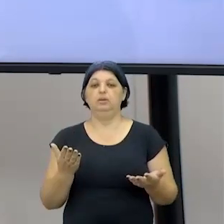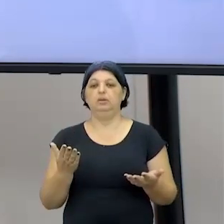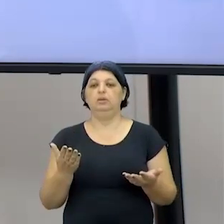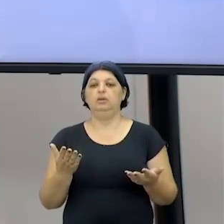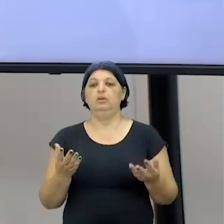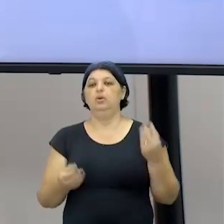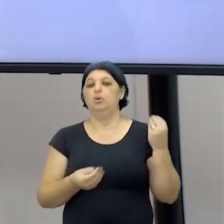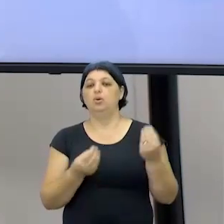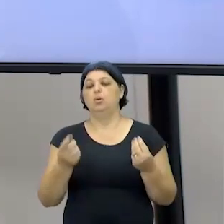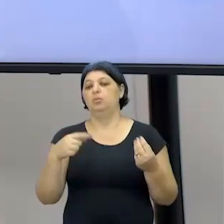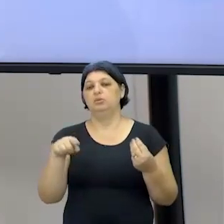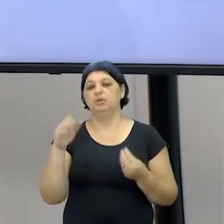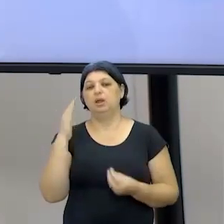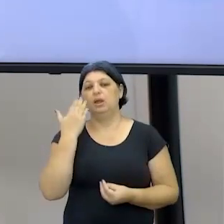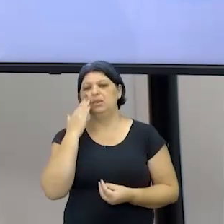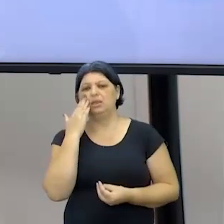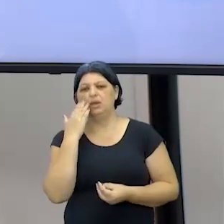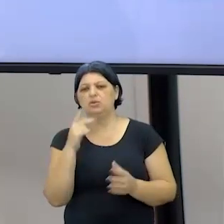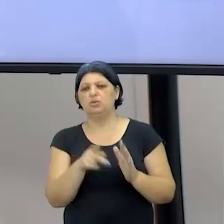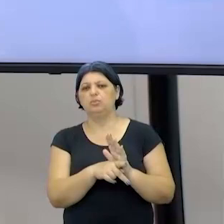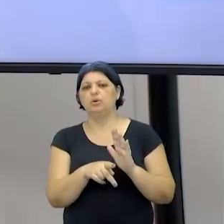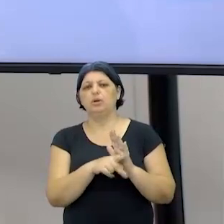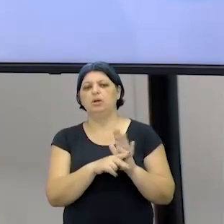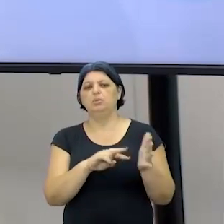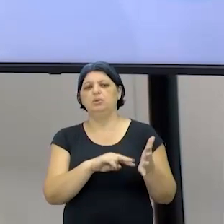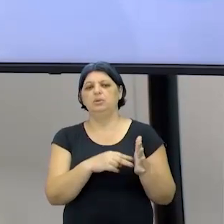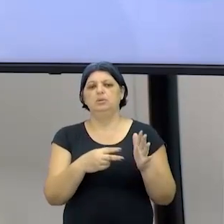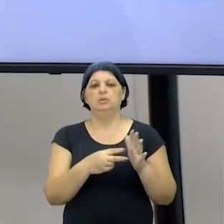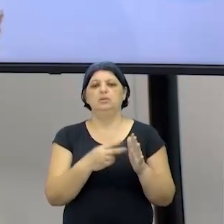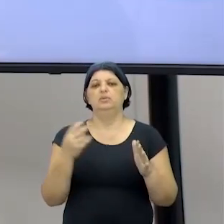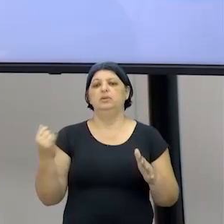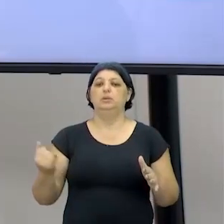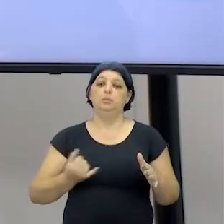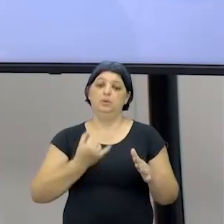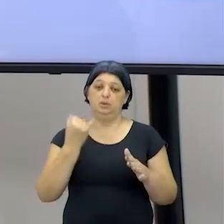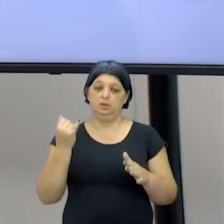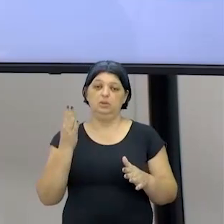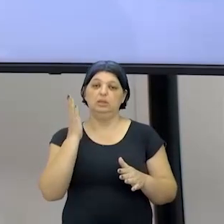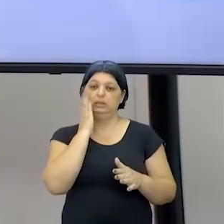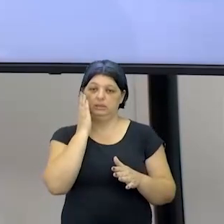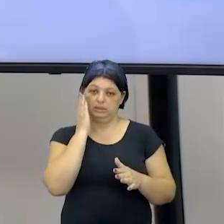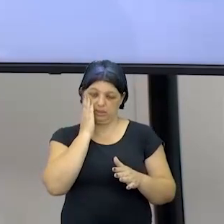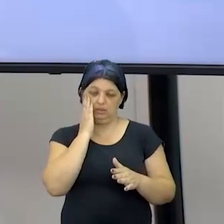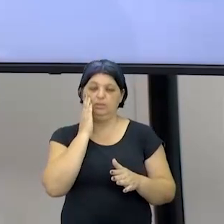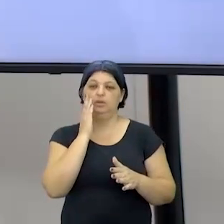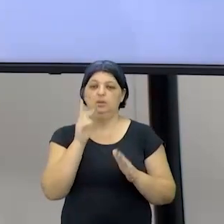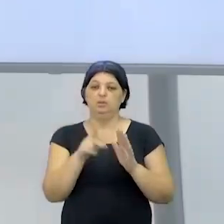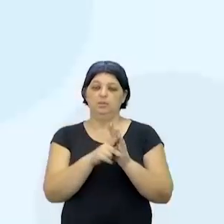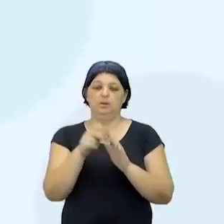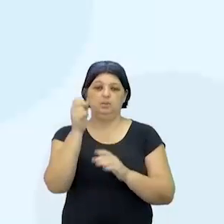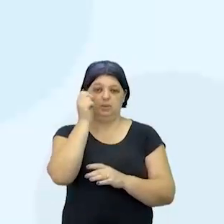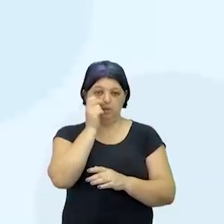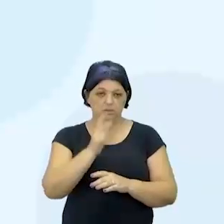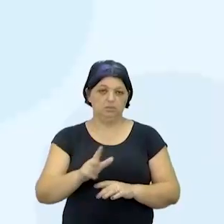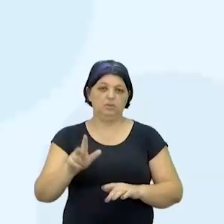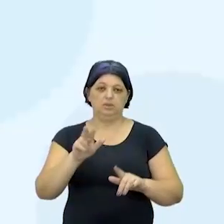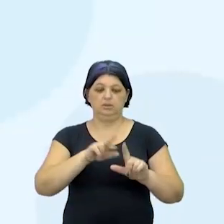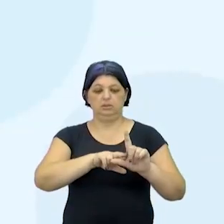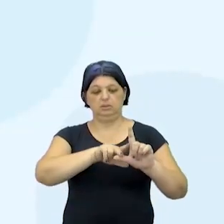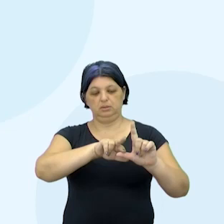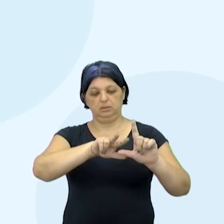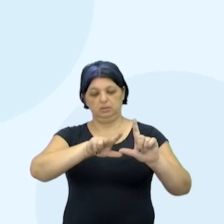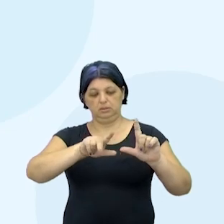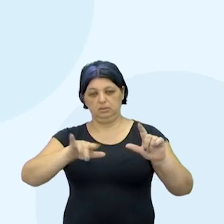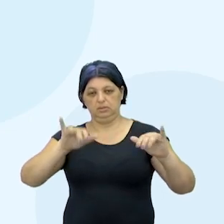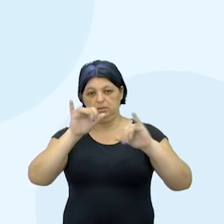dando significado, né, ao nosso componente. Nós sabemos que o Se Liga na Mídia ele é composto por 4, e aí acompanhem